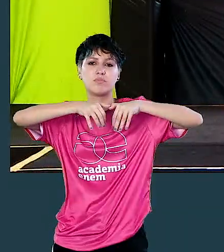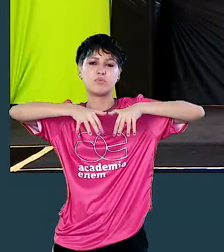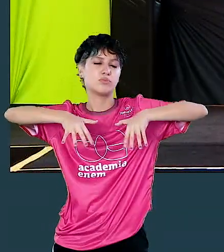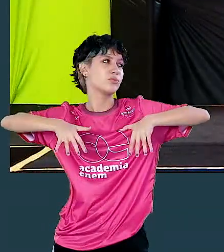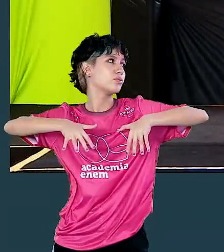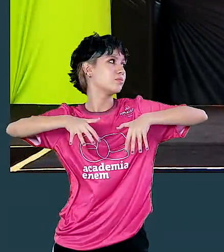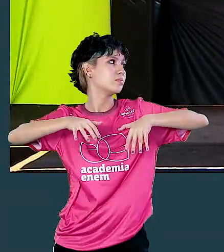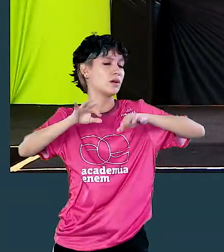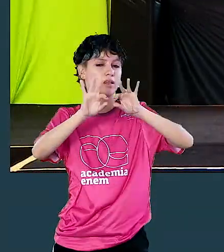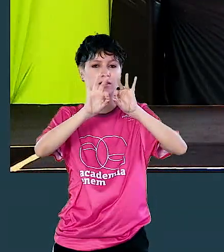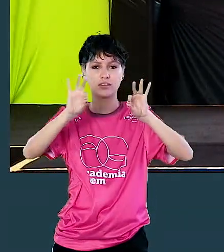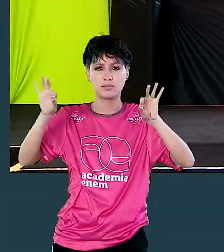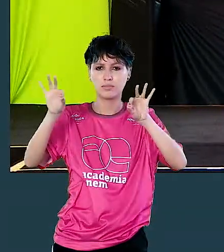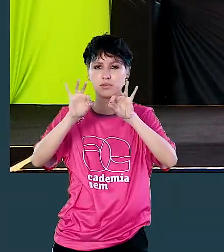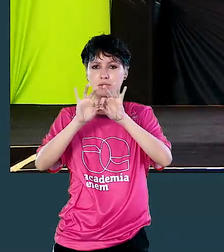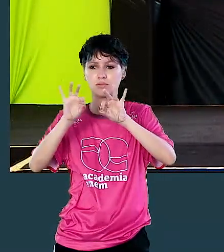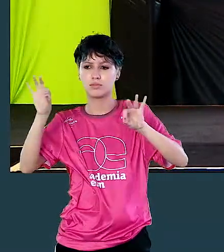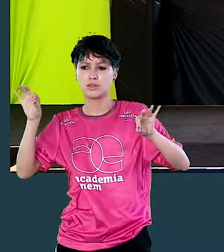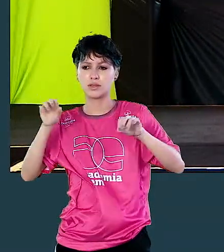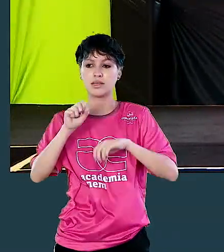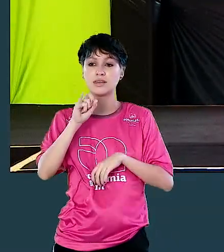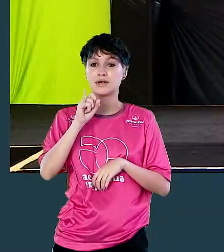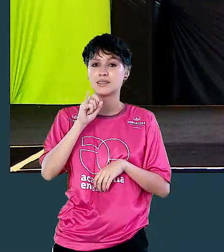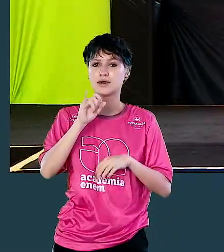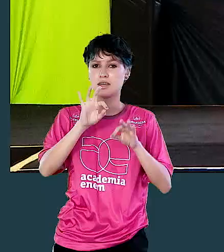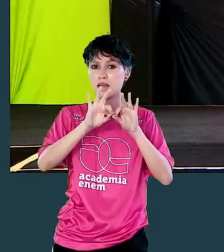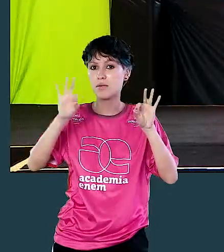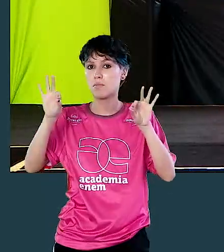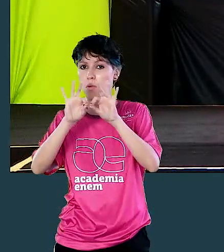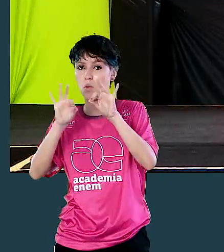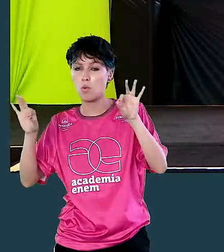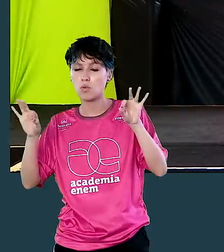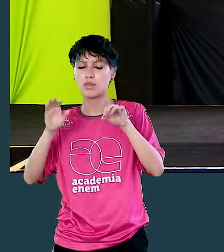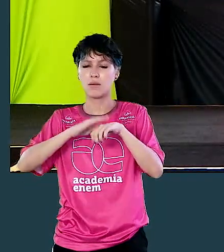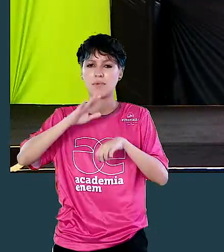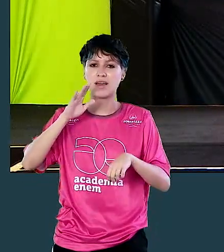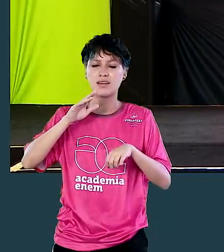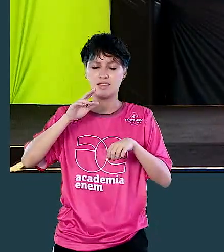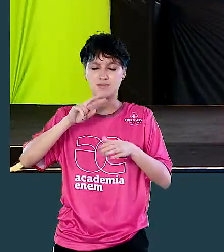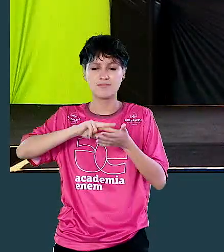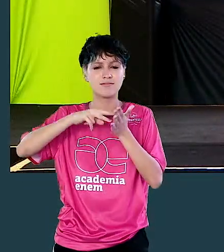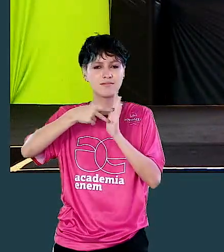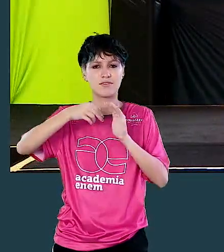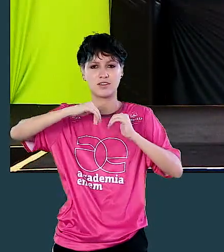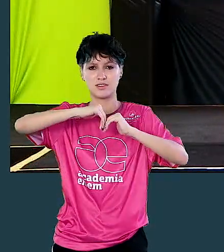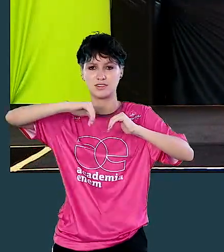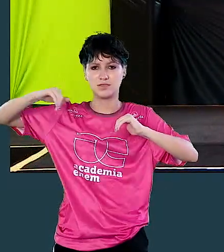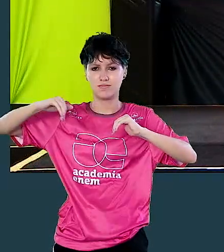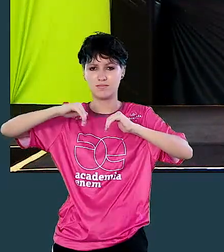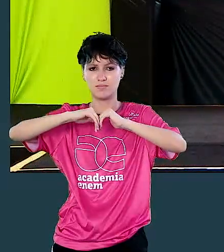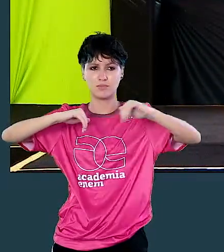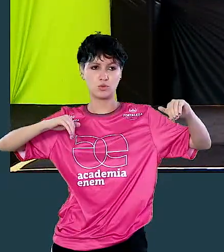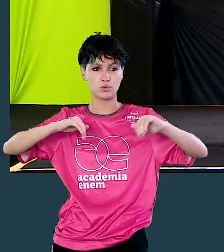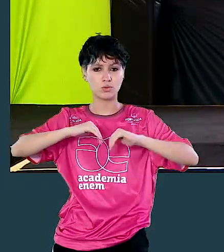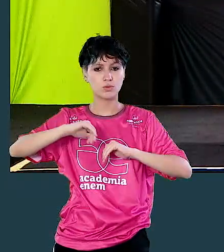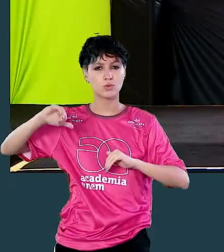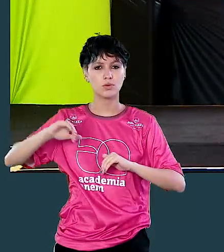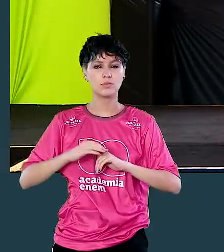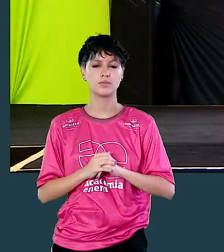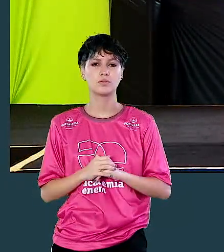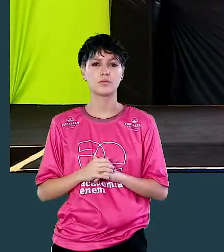Essas pontas. Quanto mais pontas a molécula tem, galera, mais afastada ela fica. Vamos supor que o Matheus também tem uma ramificação. Vai,